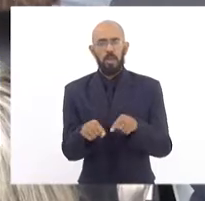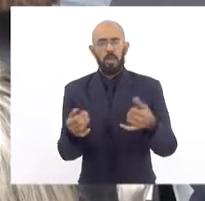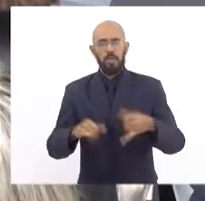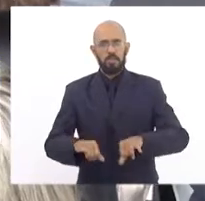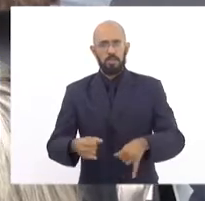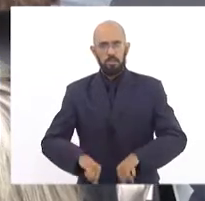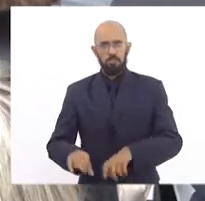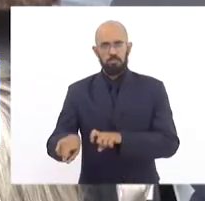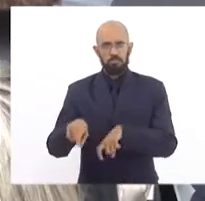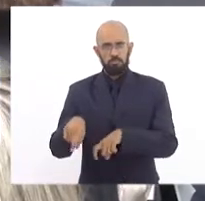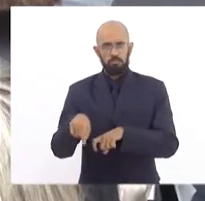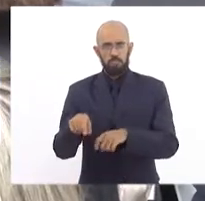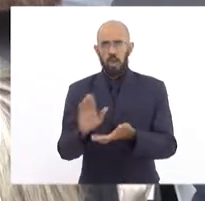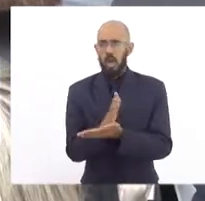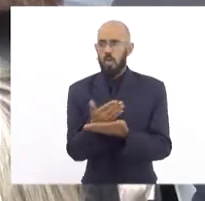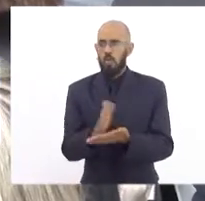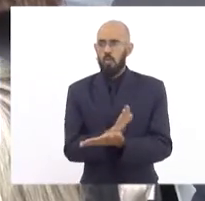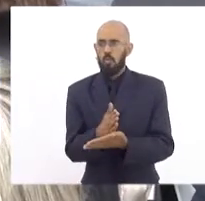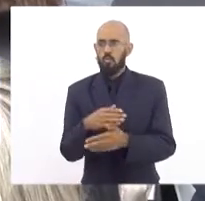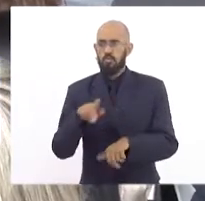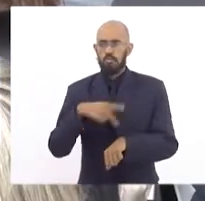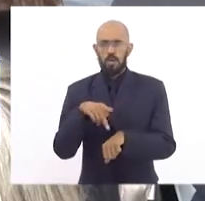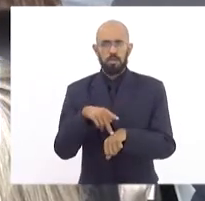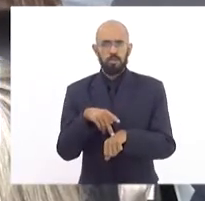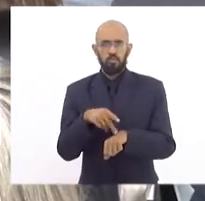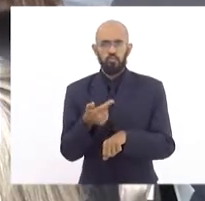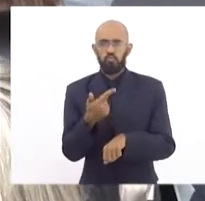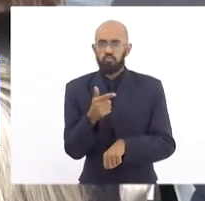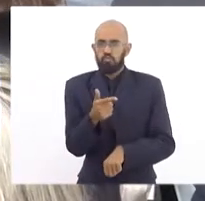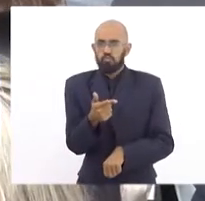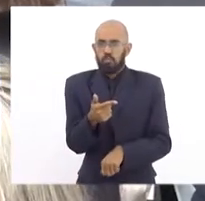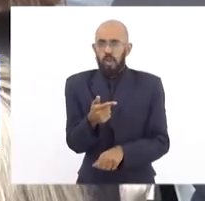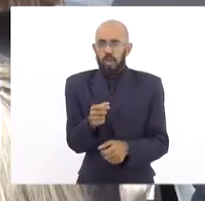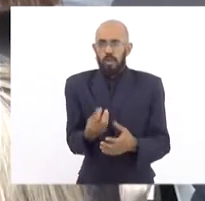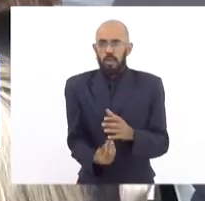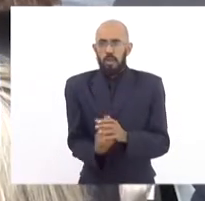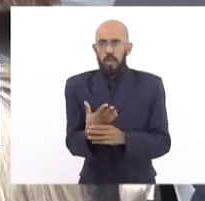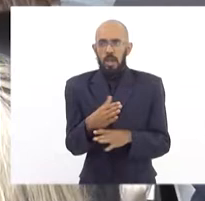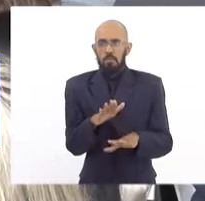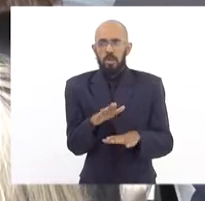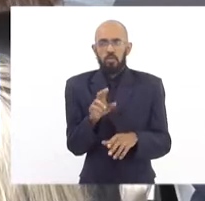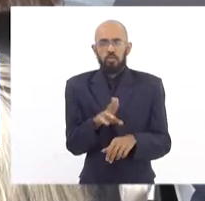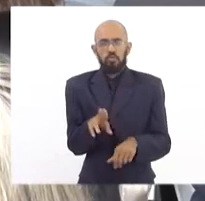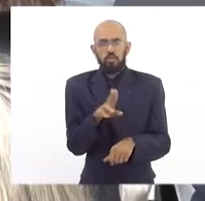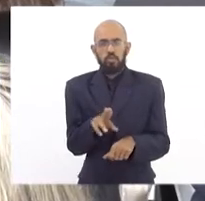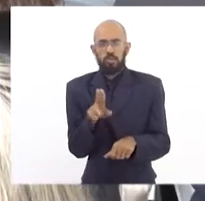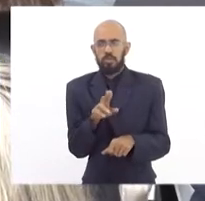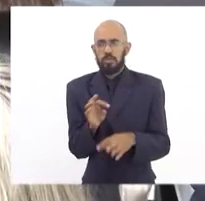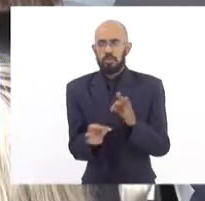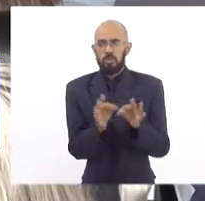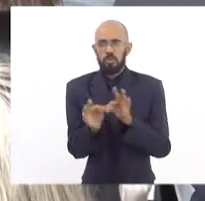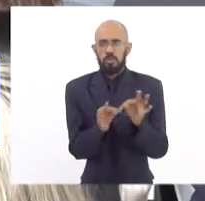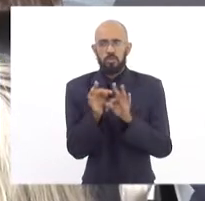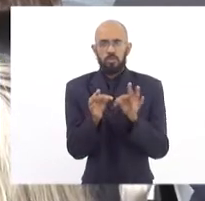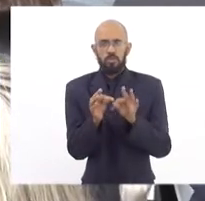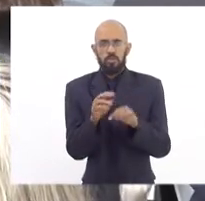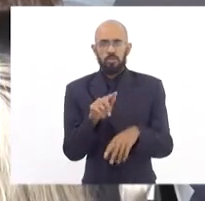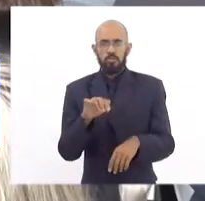Tem países que não produzem fertilizante, mas usa tecnologia para transformar o gás e é um grande exportador de